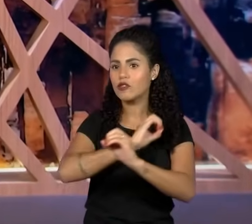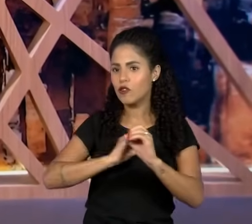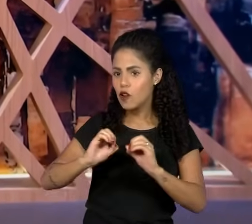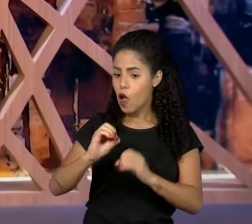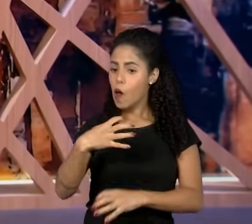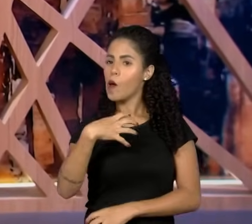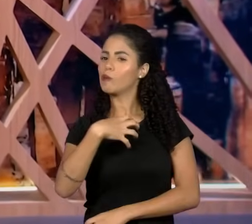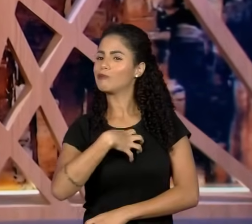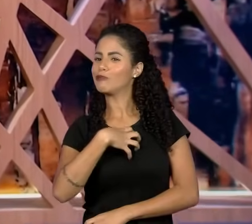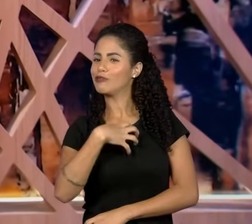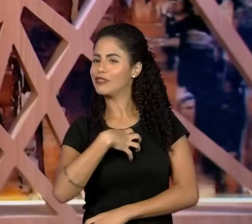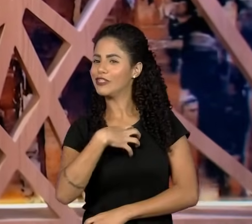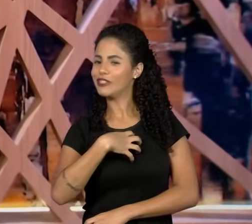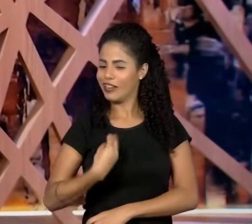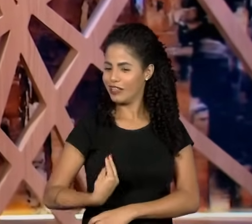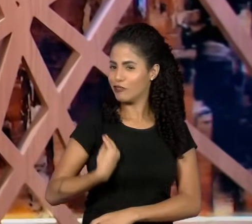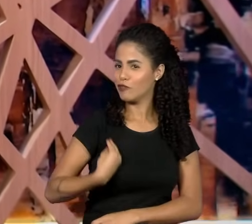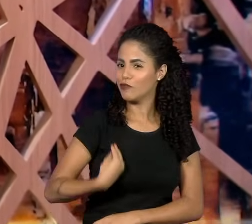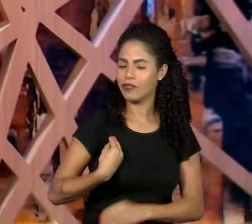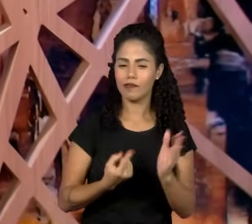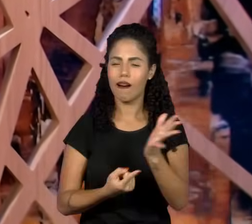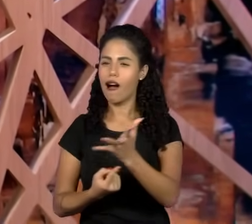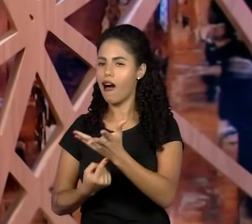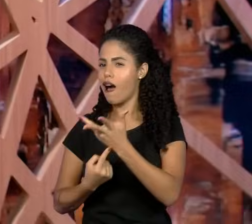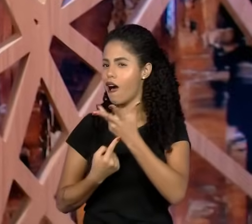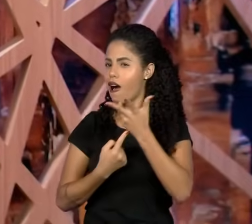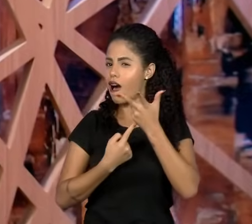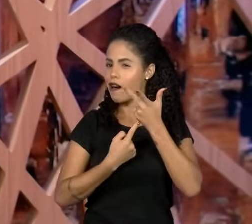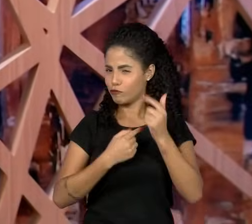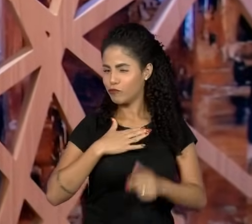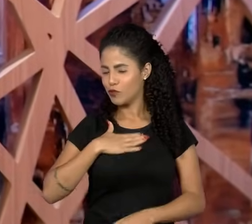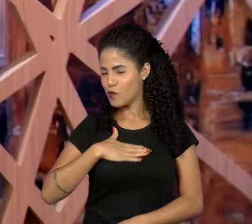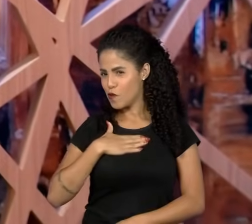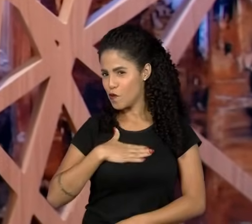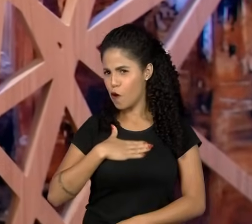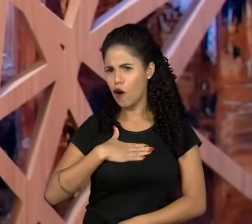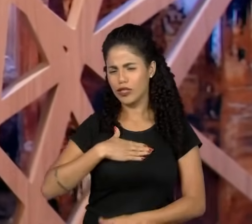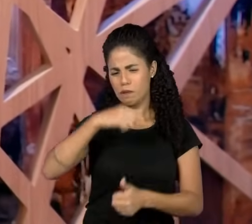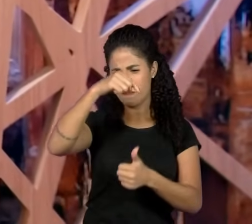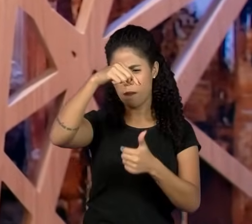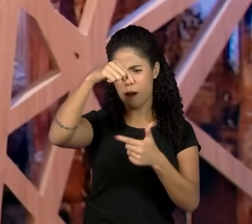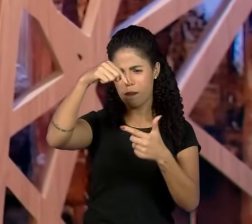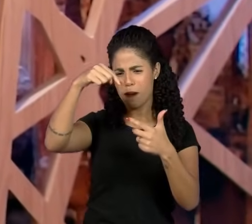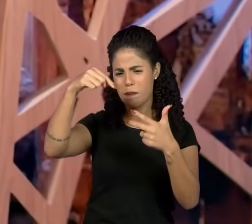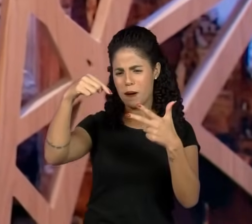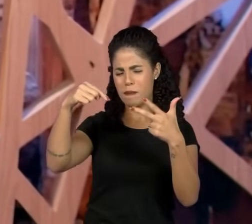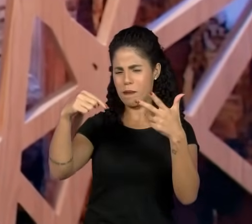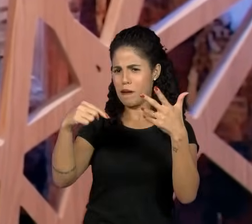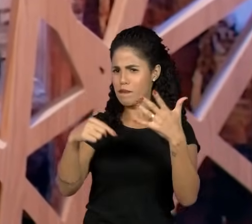uma metalinguagem, ou uma arte. Pode ser muitas coisas. Então,